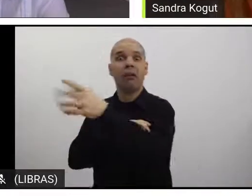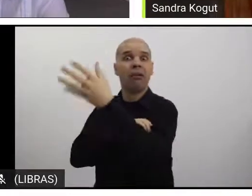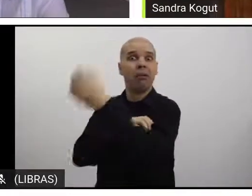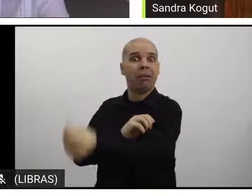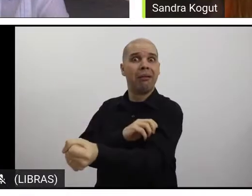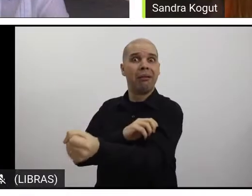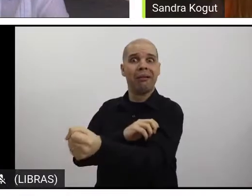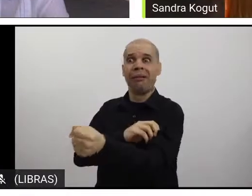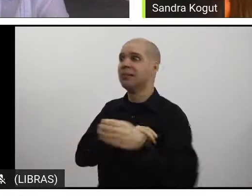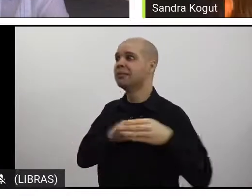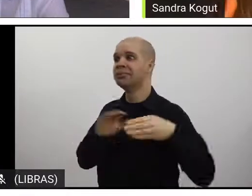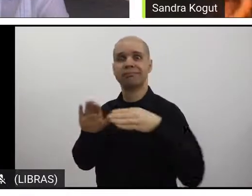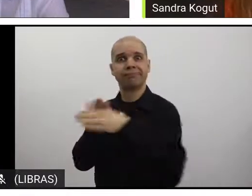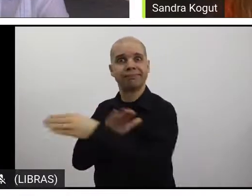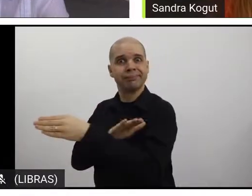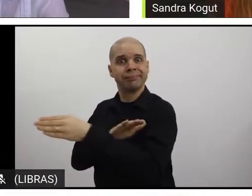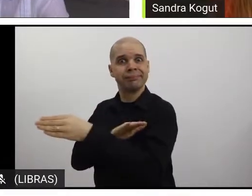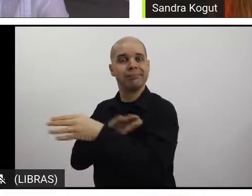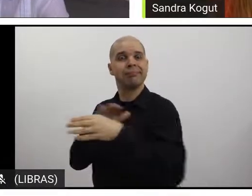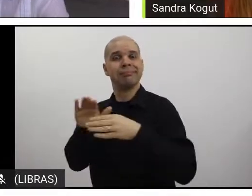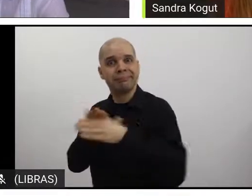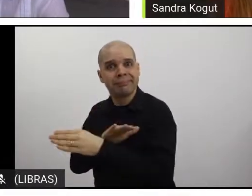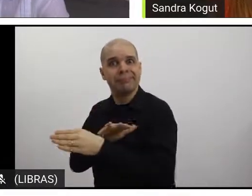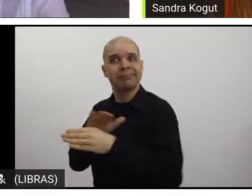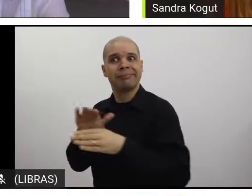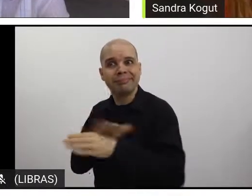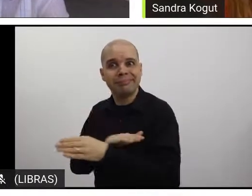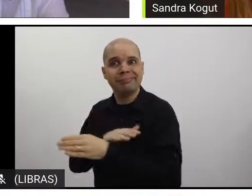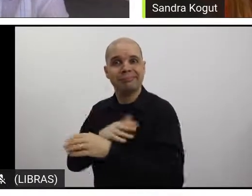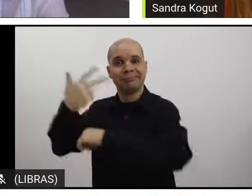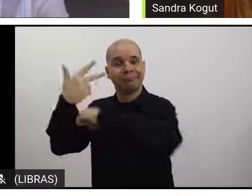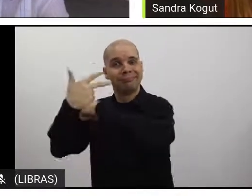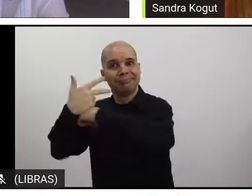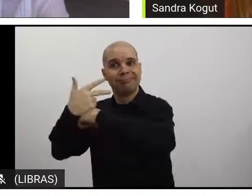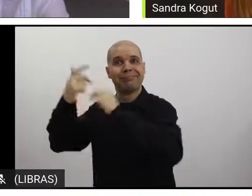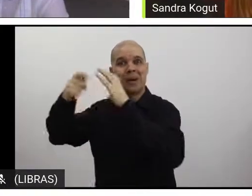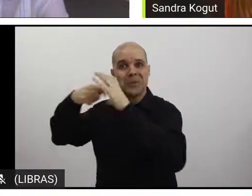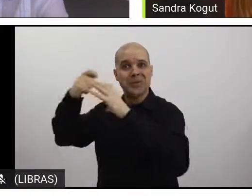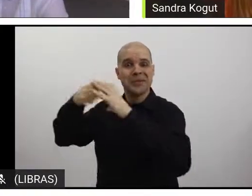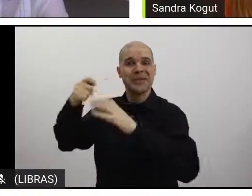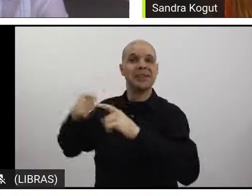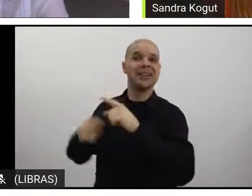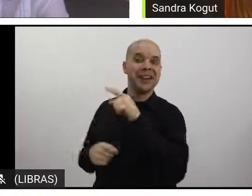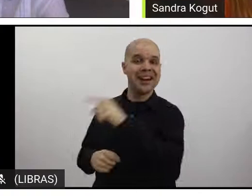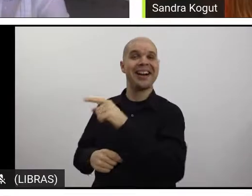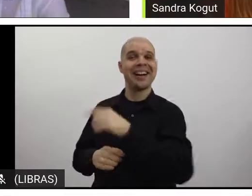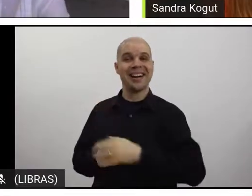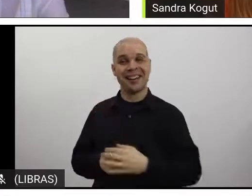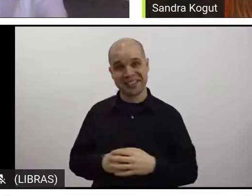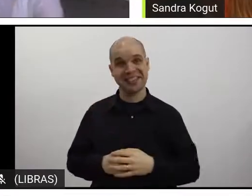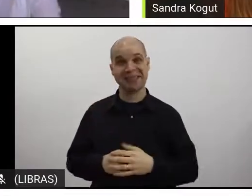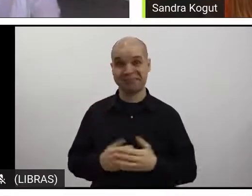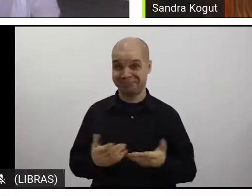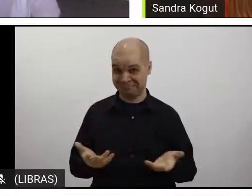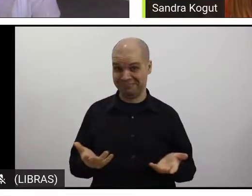isso entendi quando eu fui lá. Tinha uma coisa fascinante que era assim, você chegava na casa de alguém, a flor era de